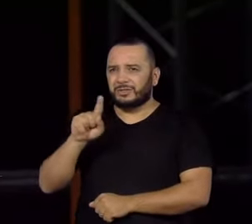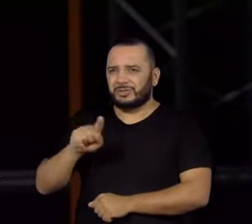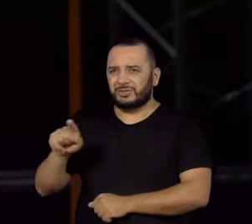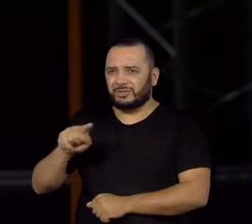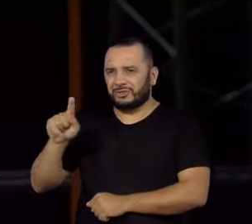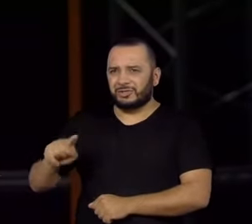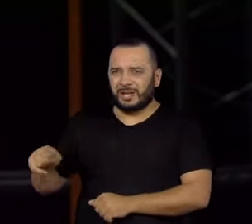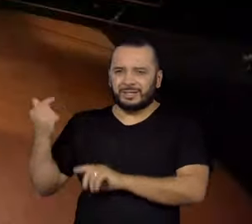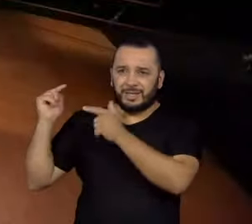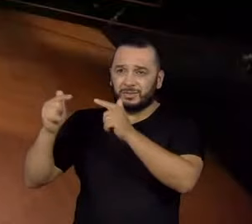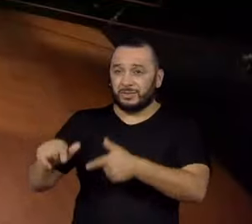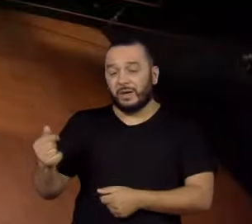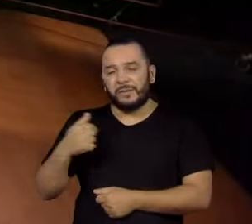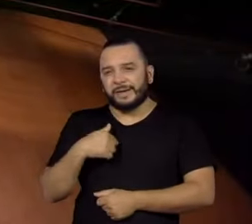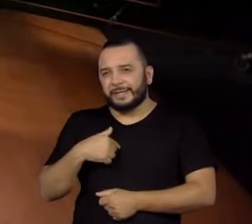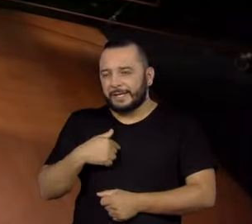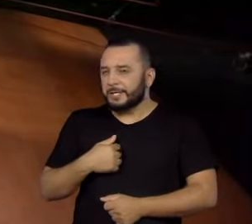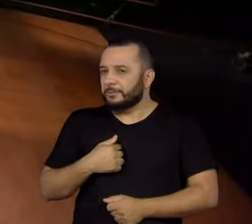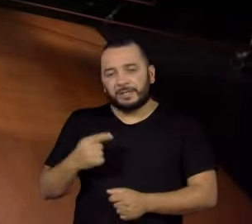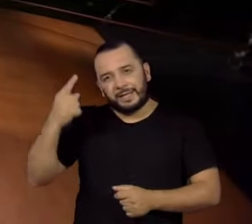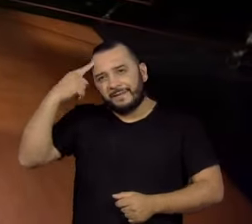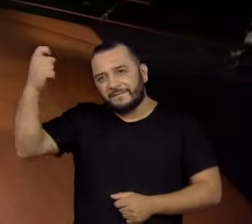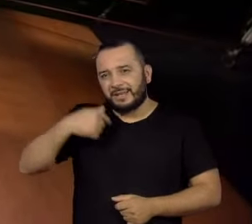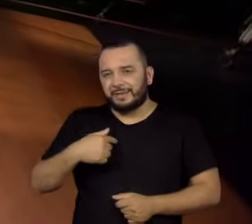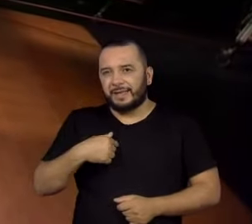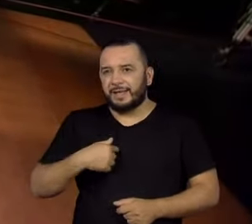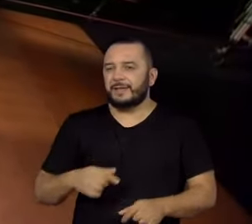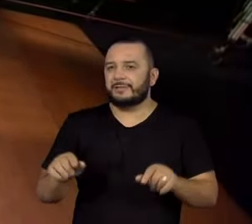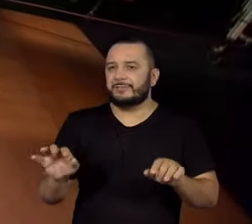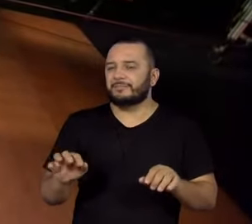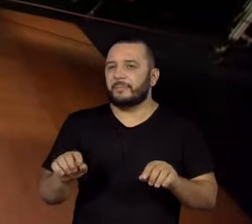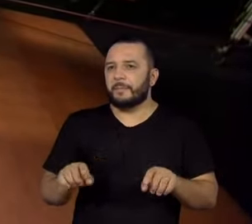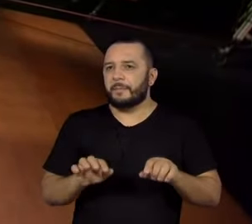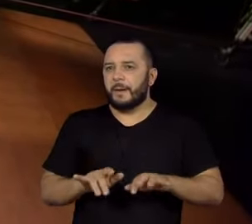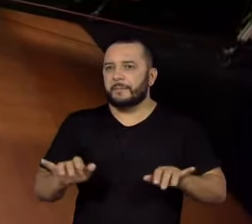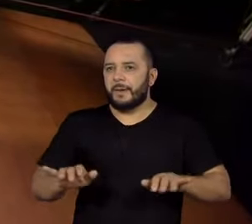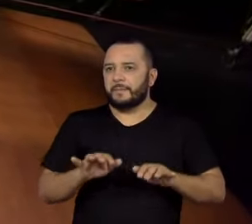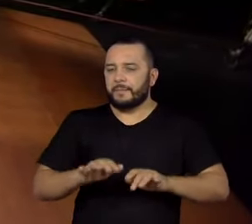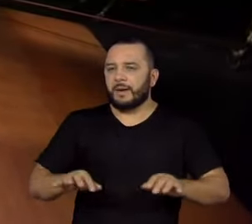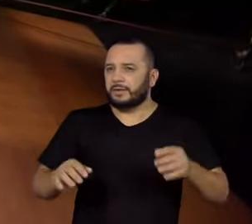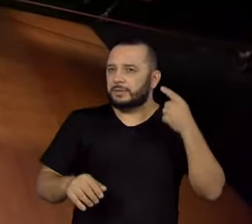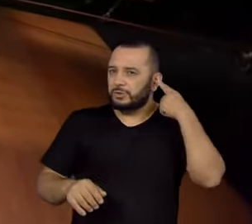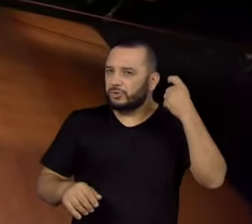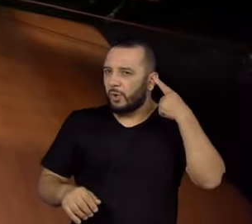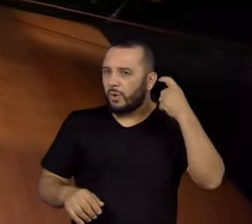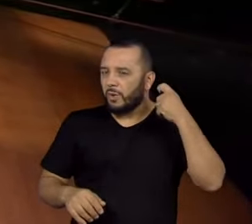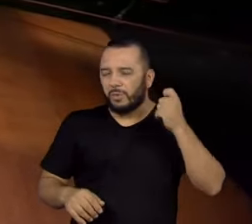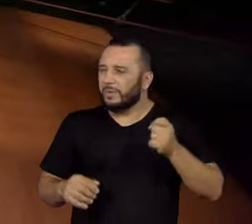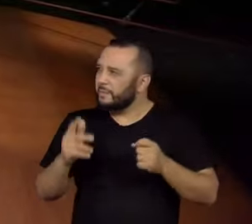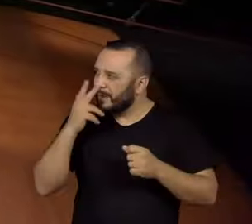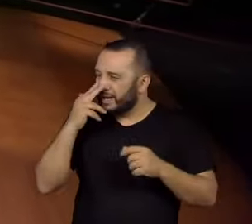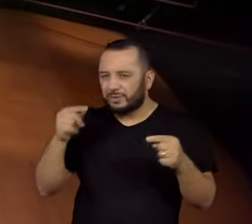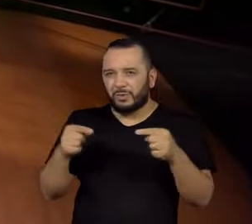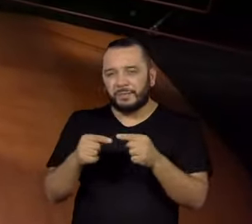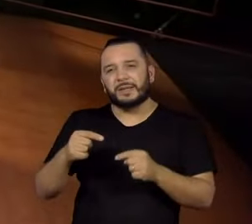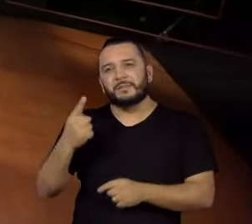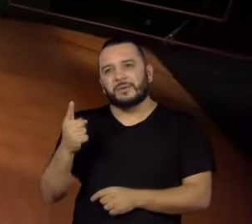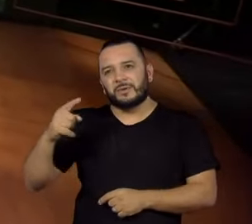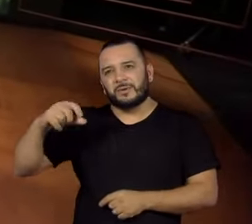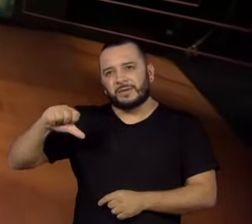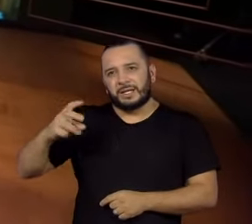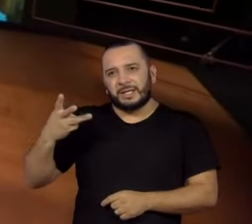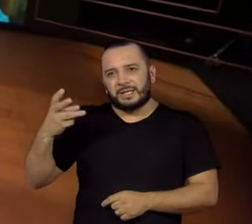uma trilha sonora em função do que ele queria, baseada na sonoridade daquele jazz dos anos, vamos dizer, final dos anos 30 e 40,